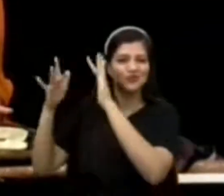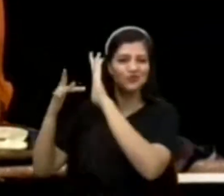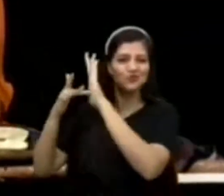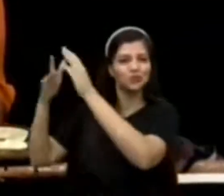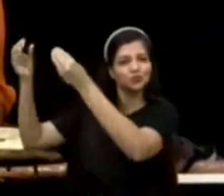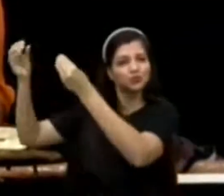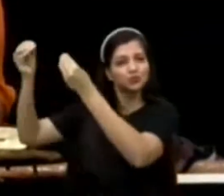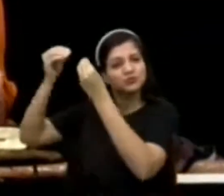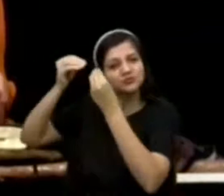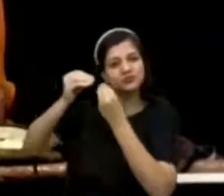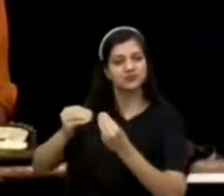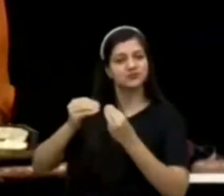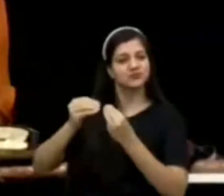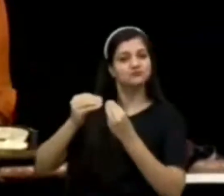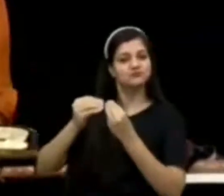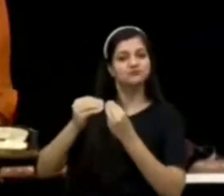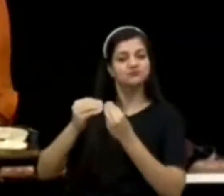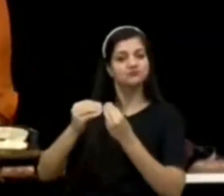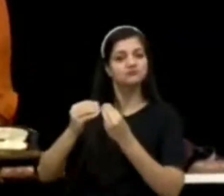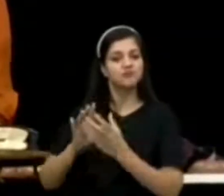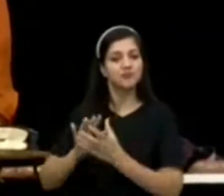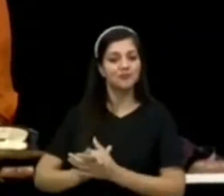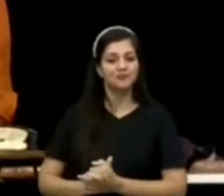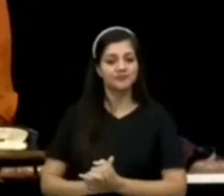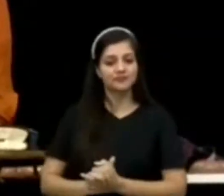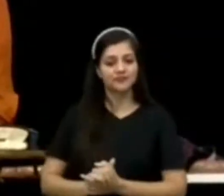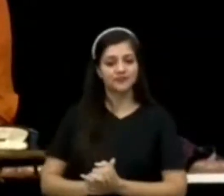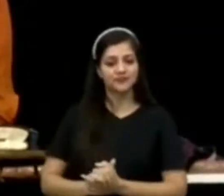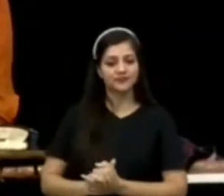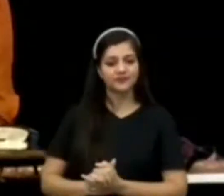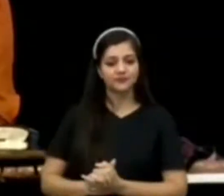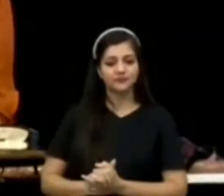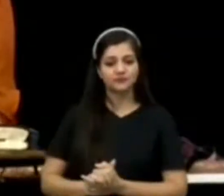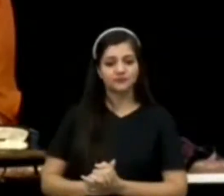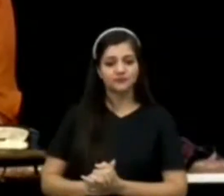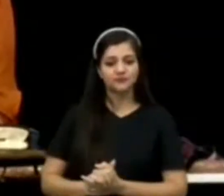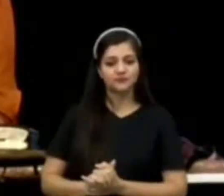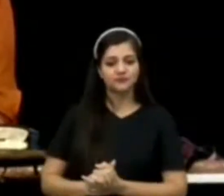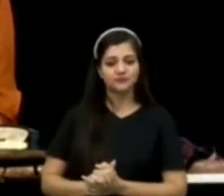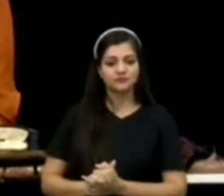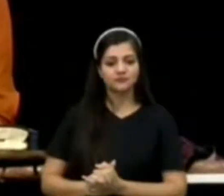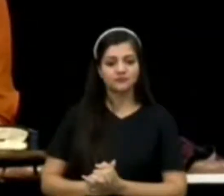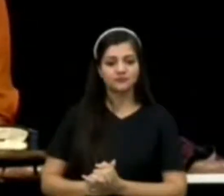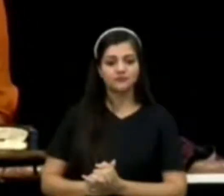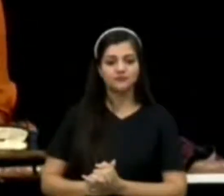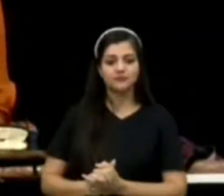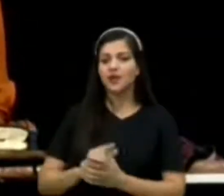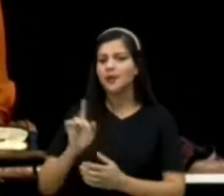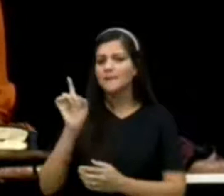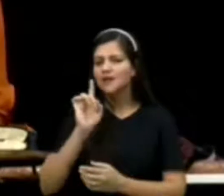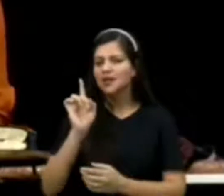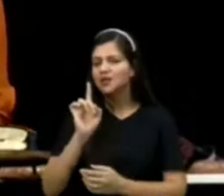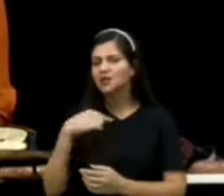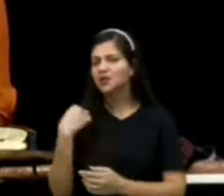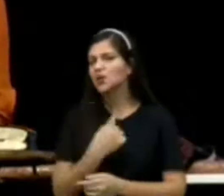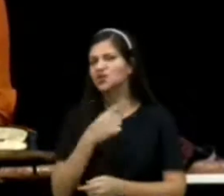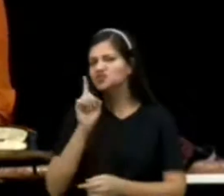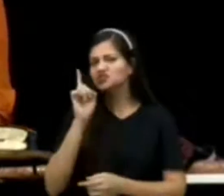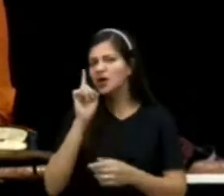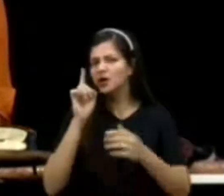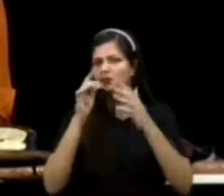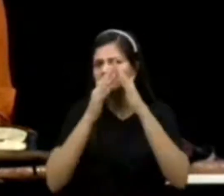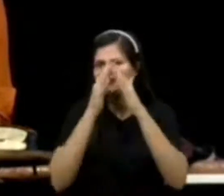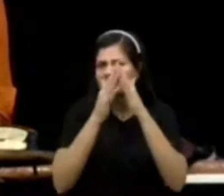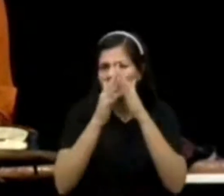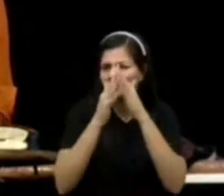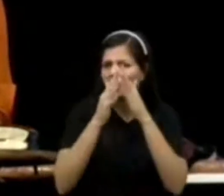nos deu, daqui a pouco a gente vai falar mais sobre isso, é para não desfocarmos. daquilo que